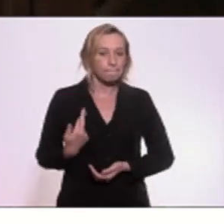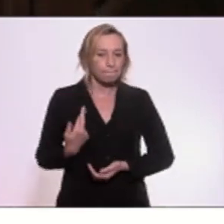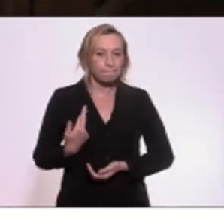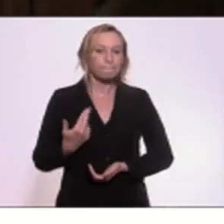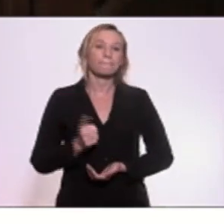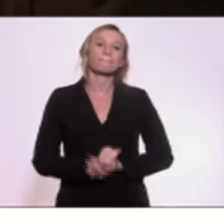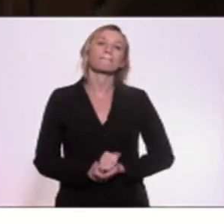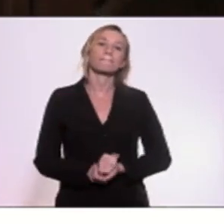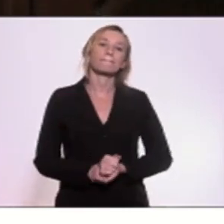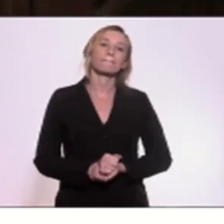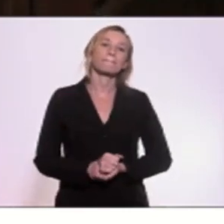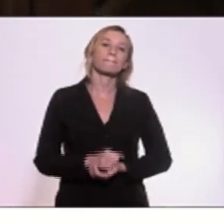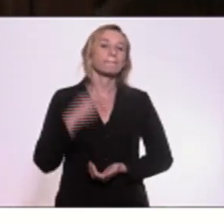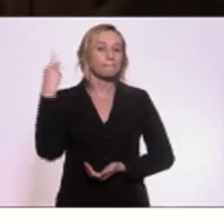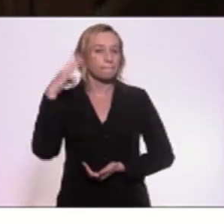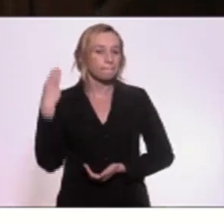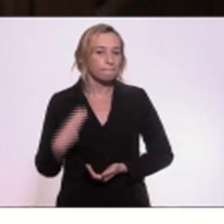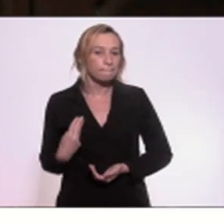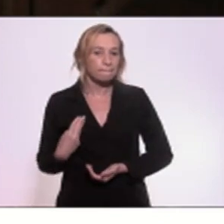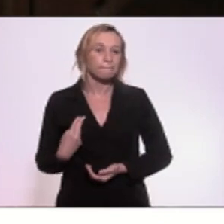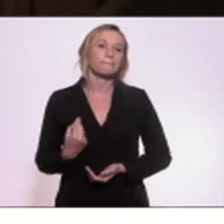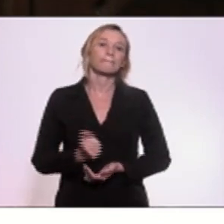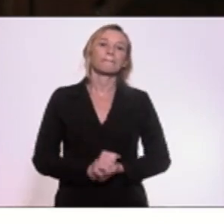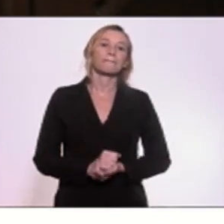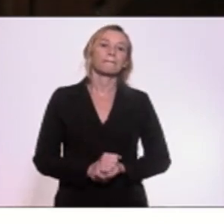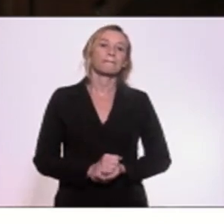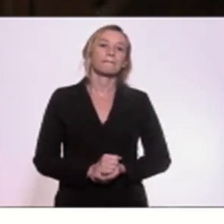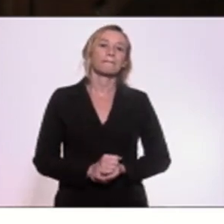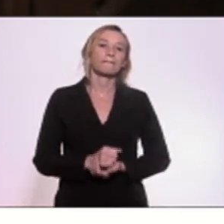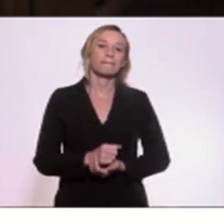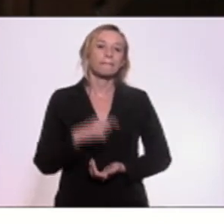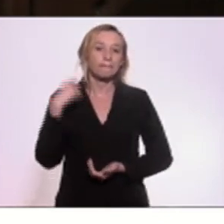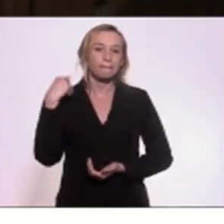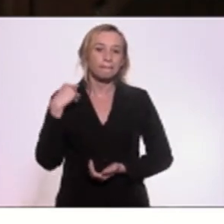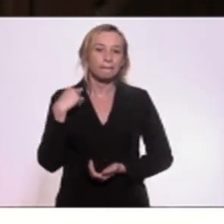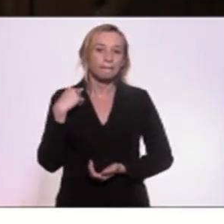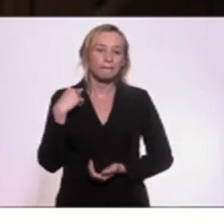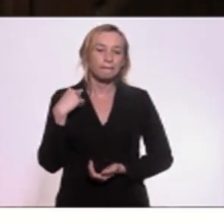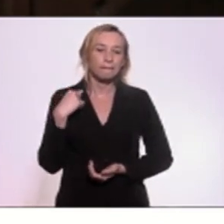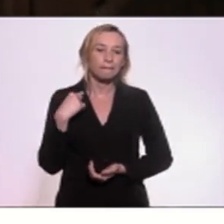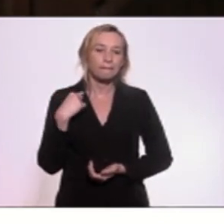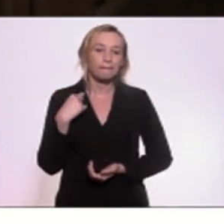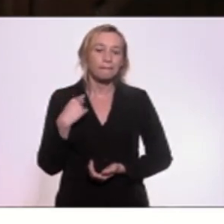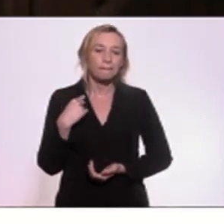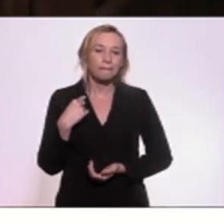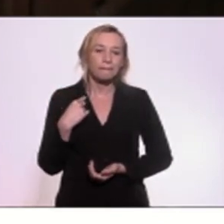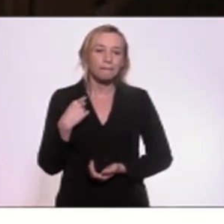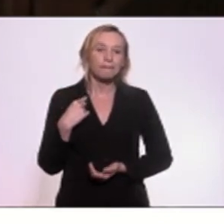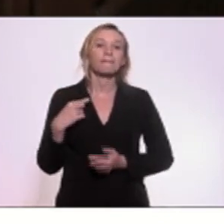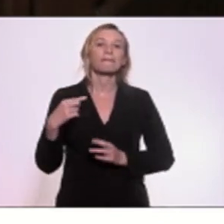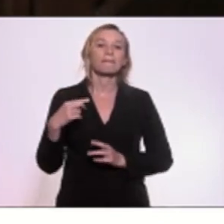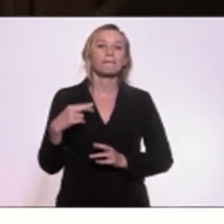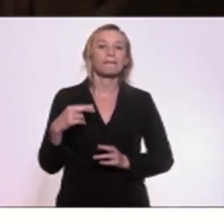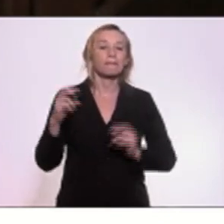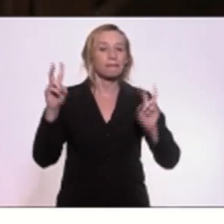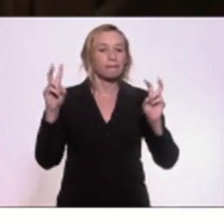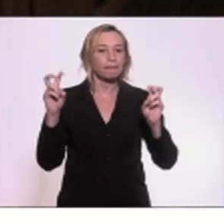Souza, Mônica Francisco, que desta tribuna, em relação